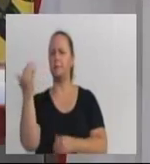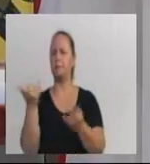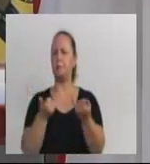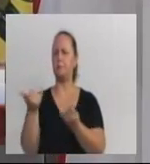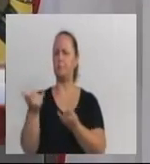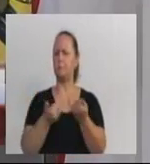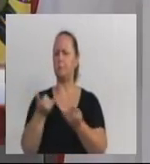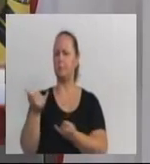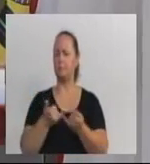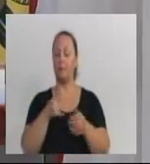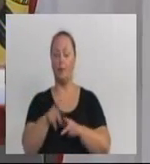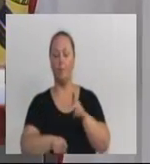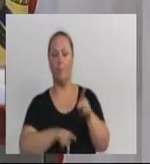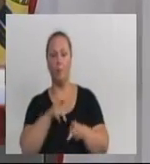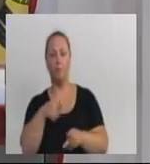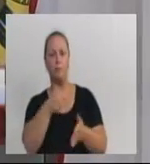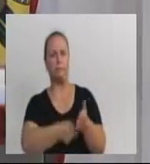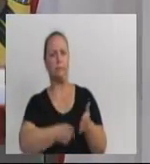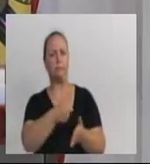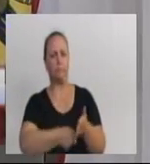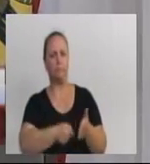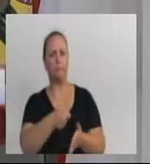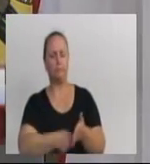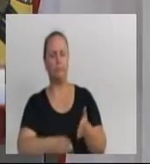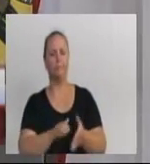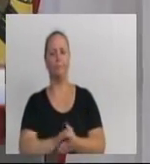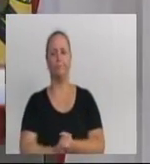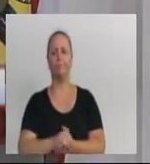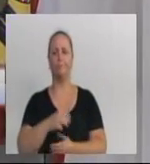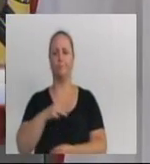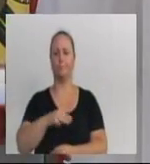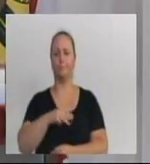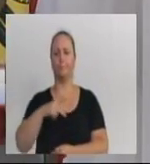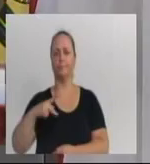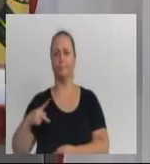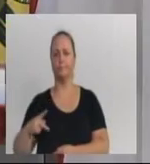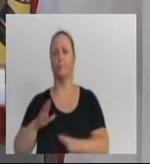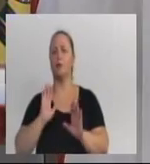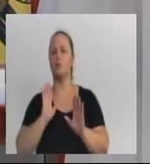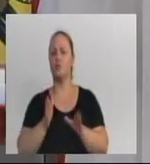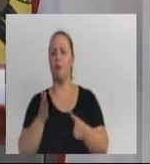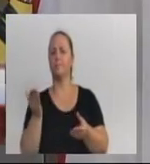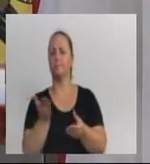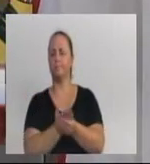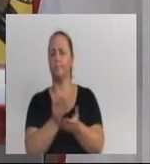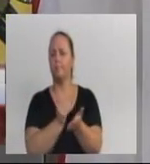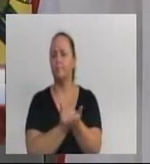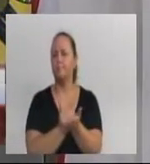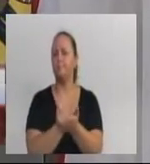cobra, e o Ministério Público instaura um inquérito civil para cobrar